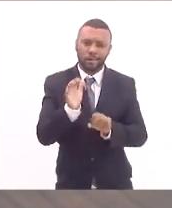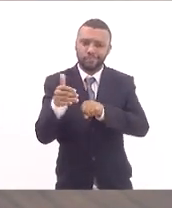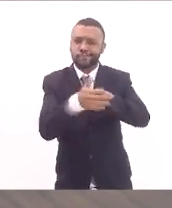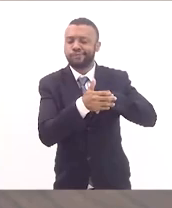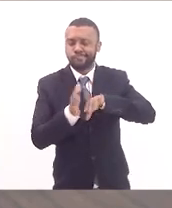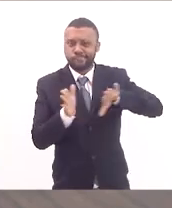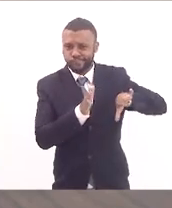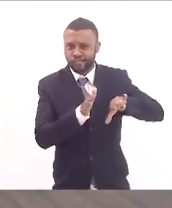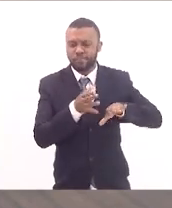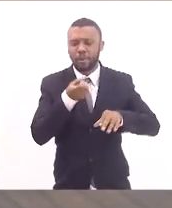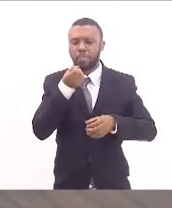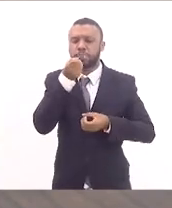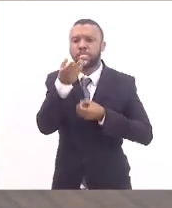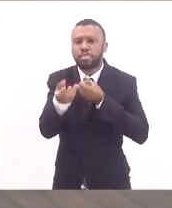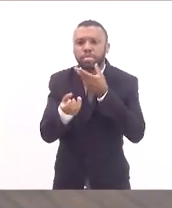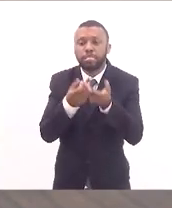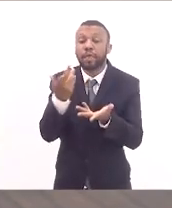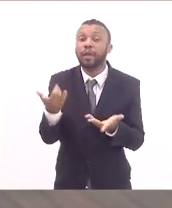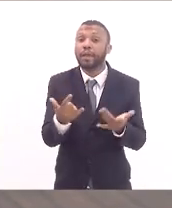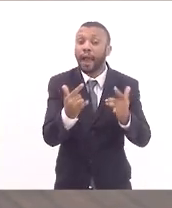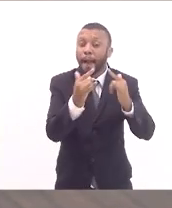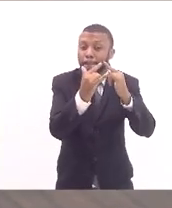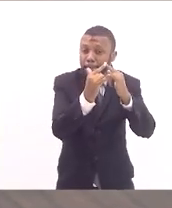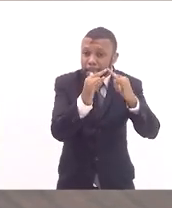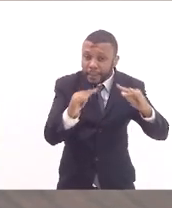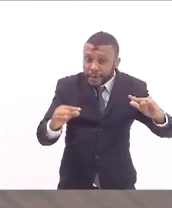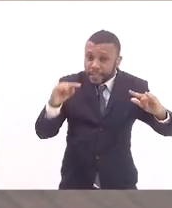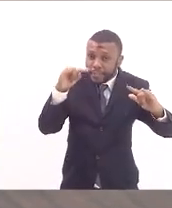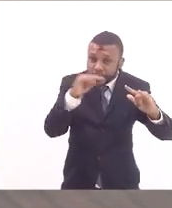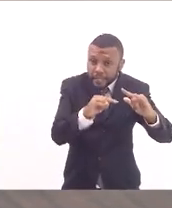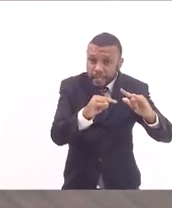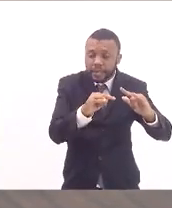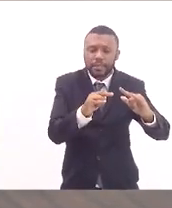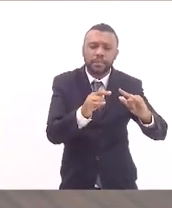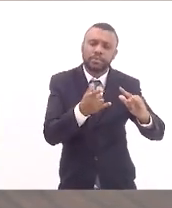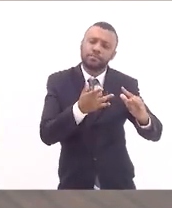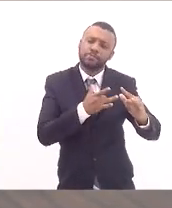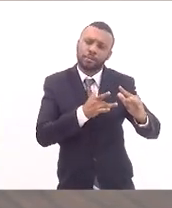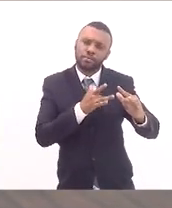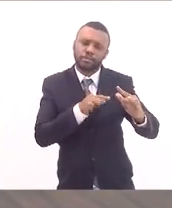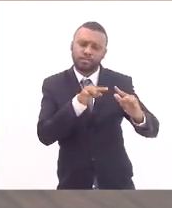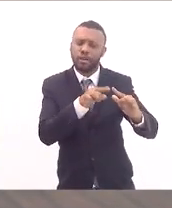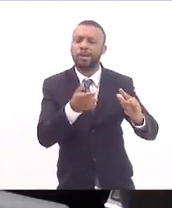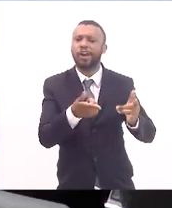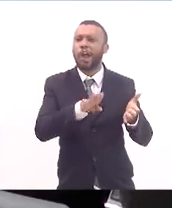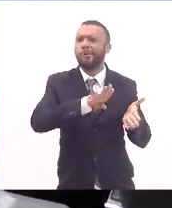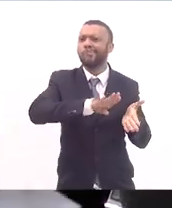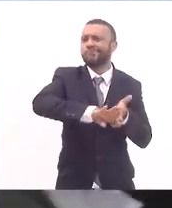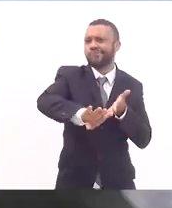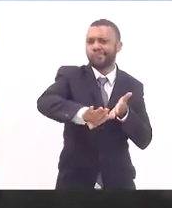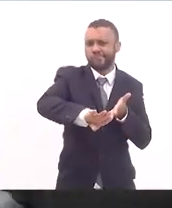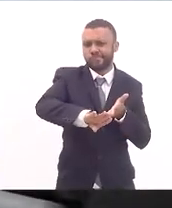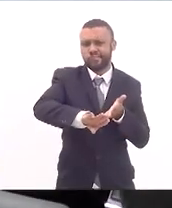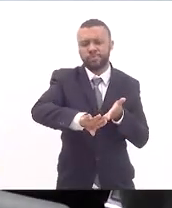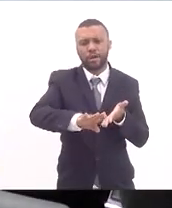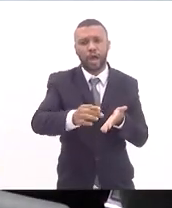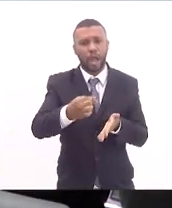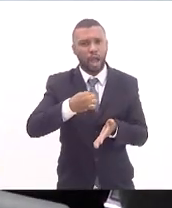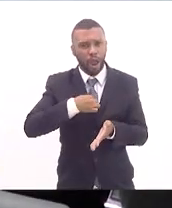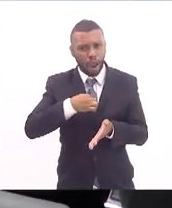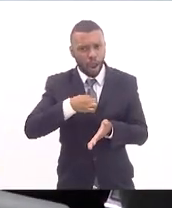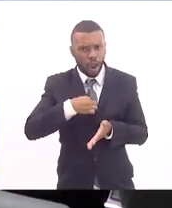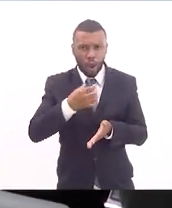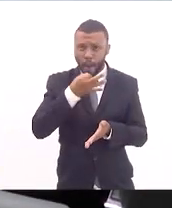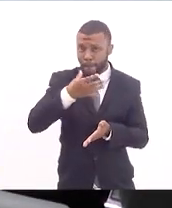dito EA barraca de e a banca dele presidente foi arrancada de forma brutal eu